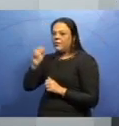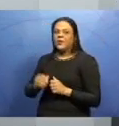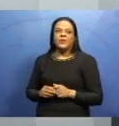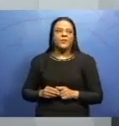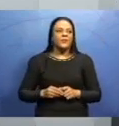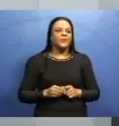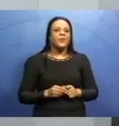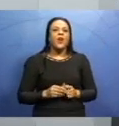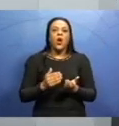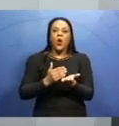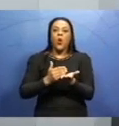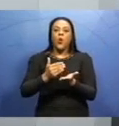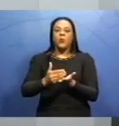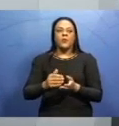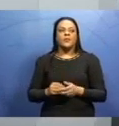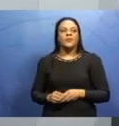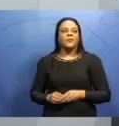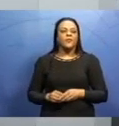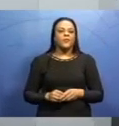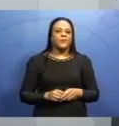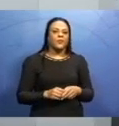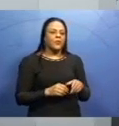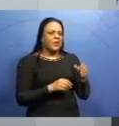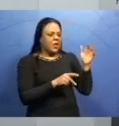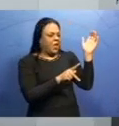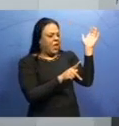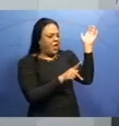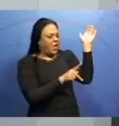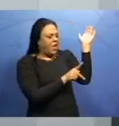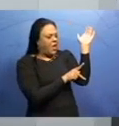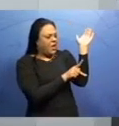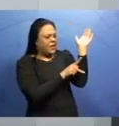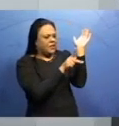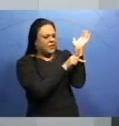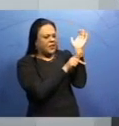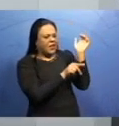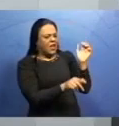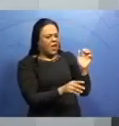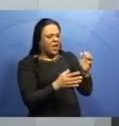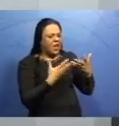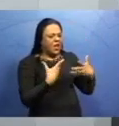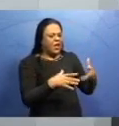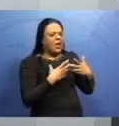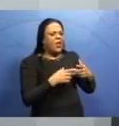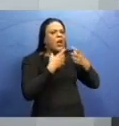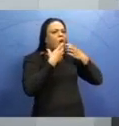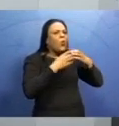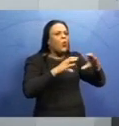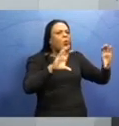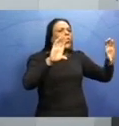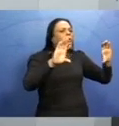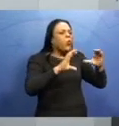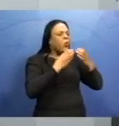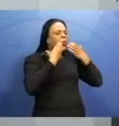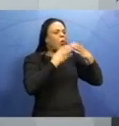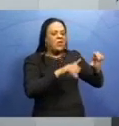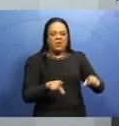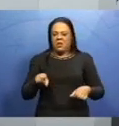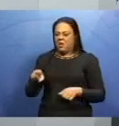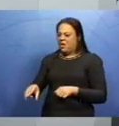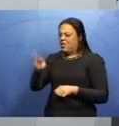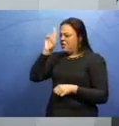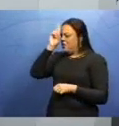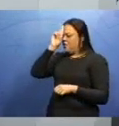Vamos lá? Podemos começar? A cigarra passou todo o verão cantando. enquanto a